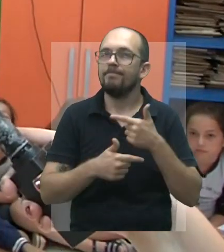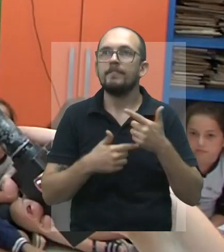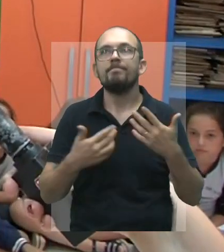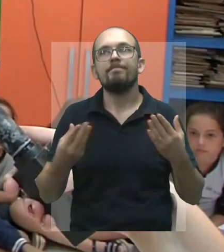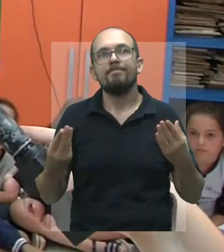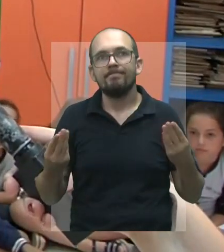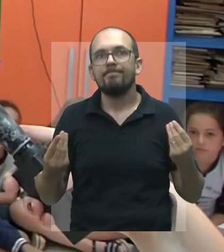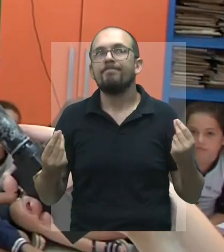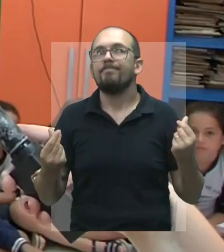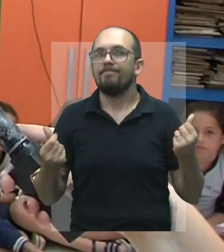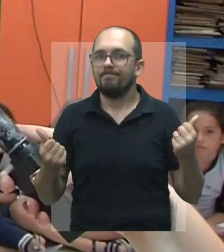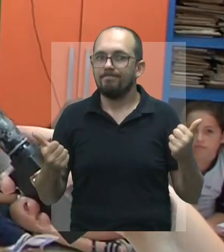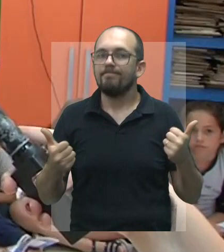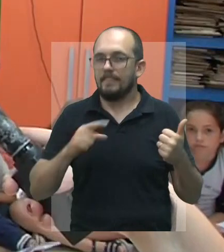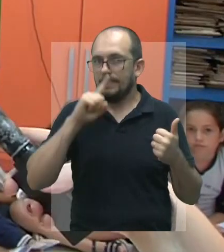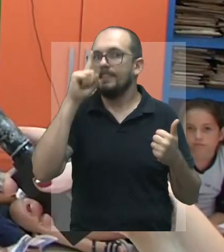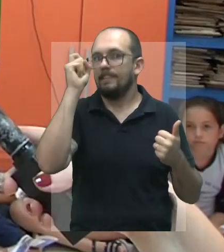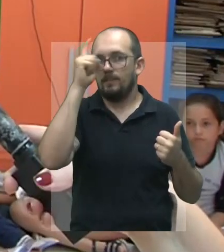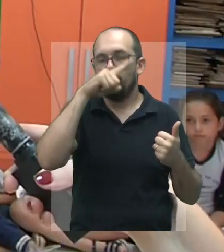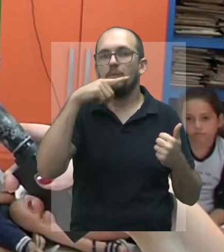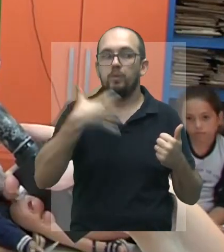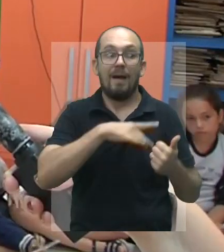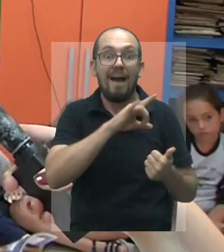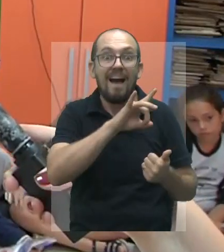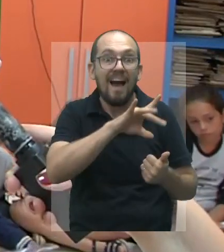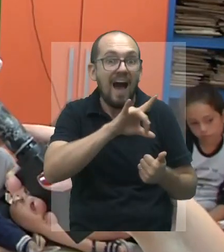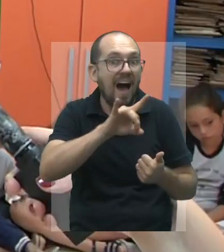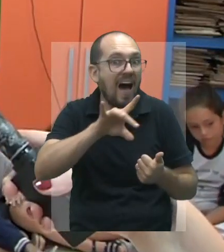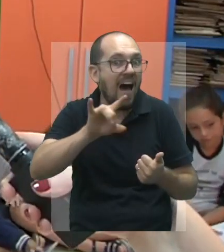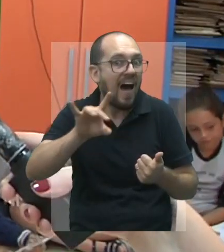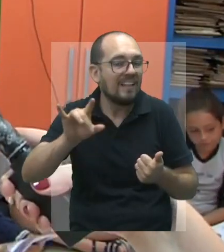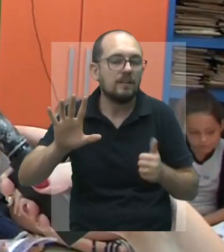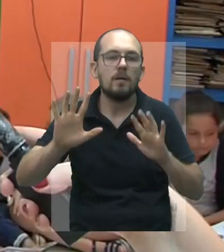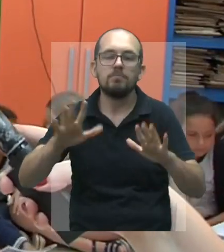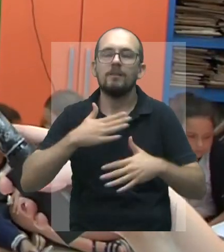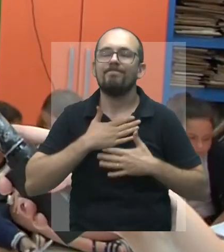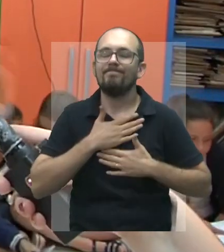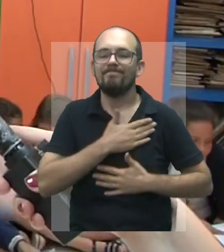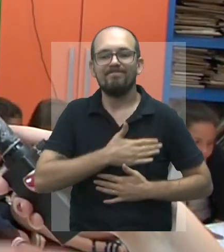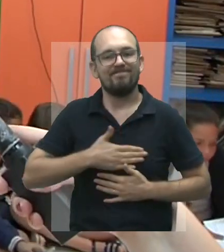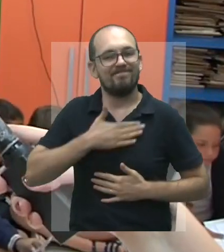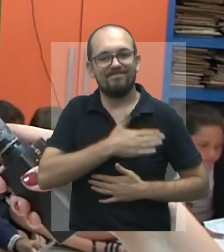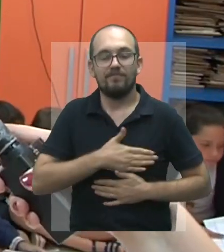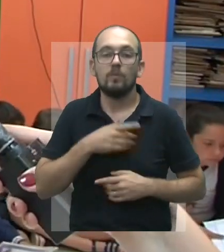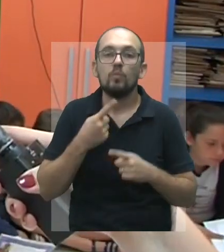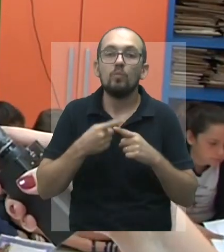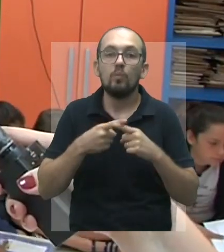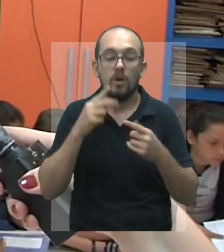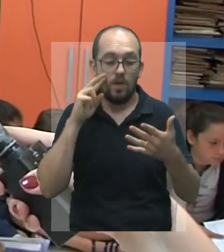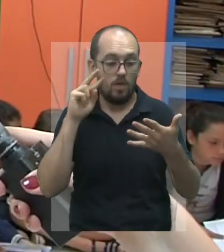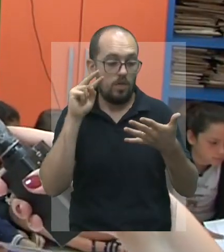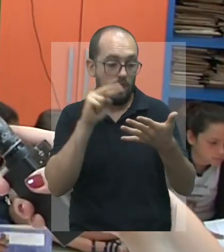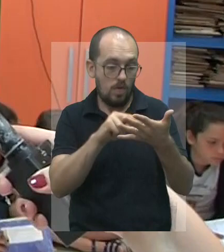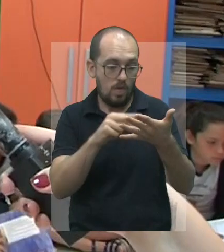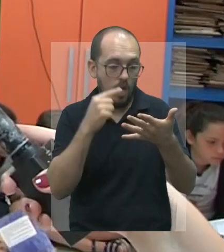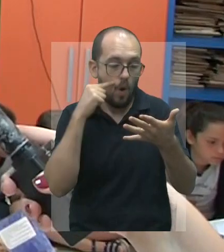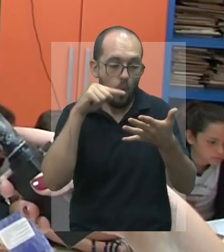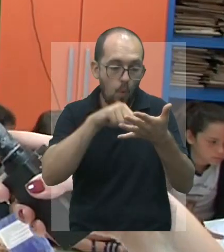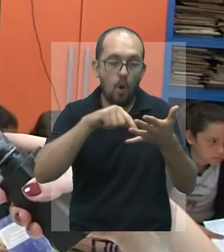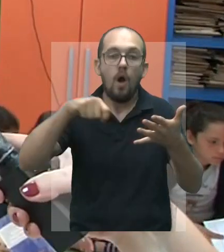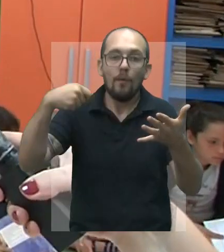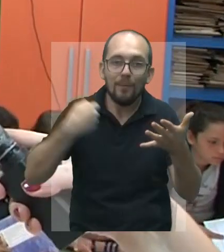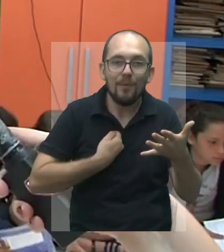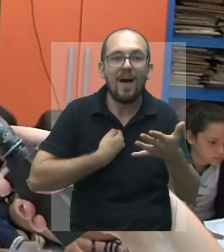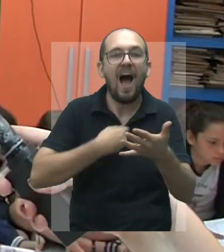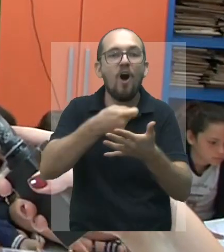diríamos, difícil, mas foi muito prazeroso, onde a criança se viu realmente como